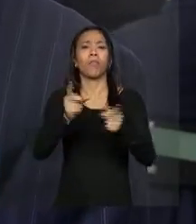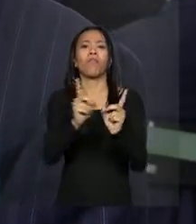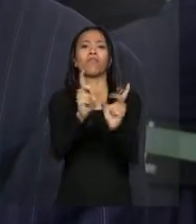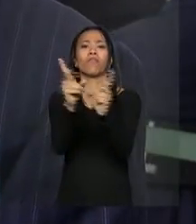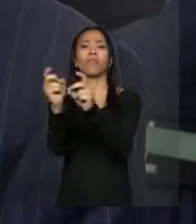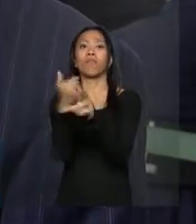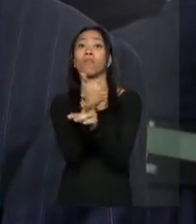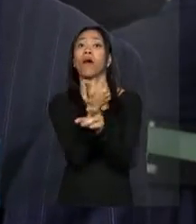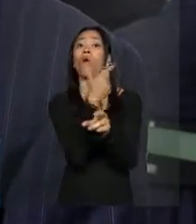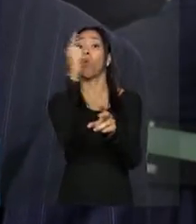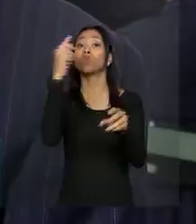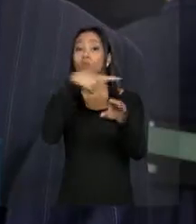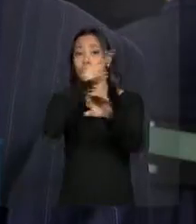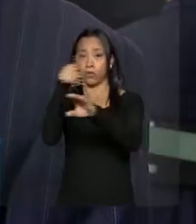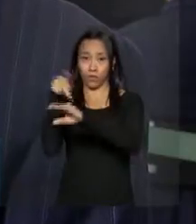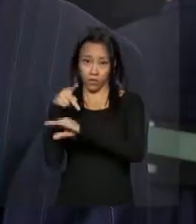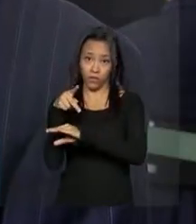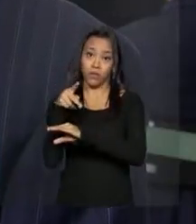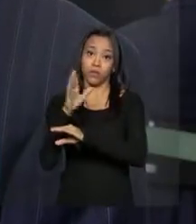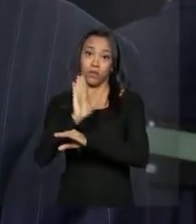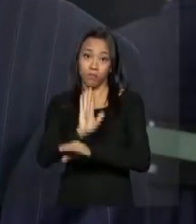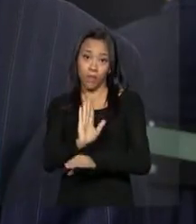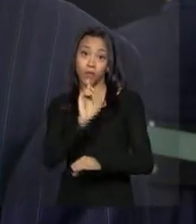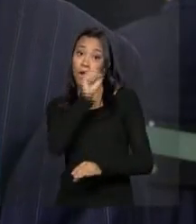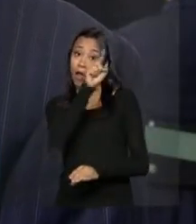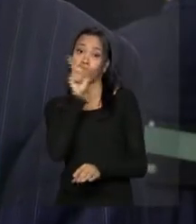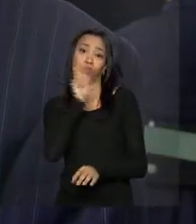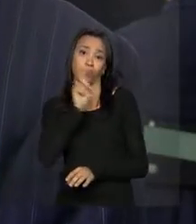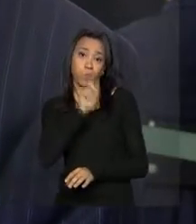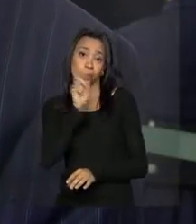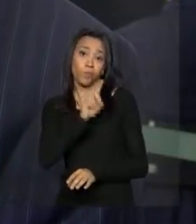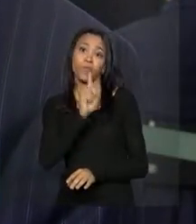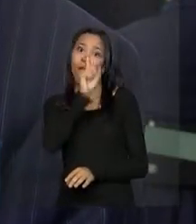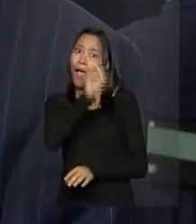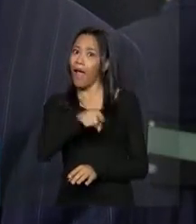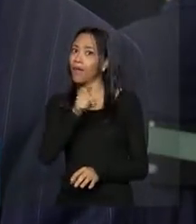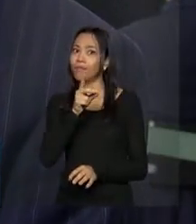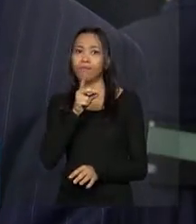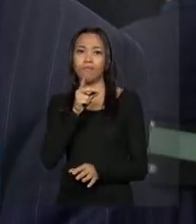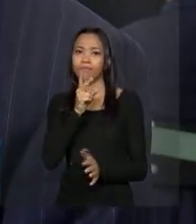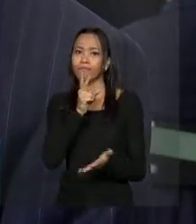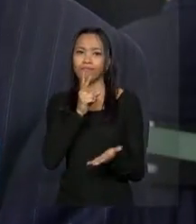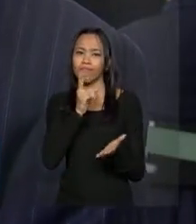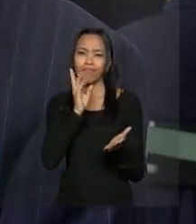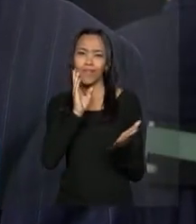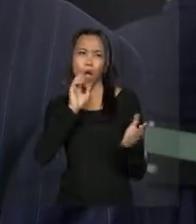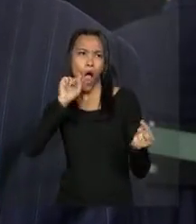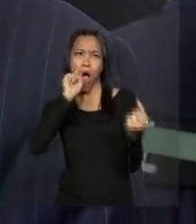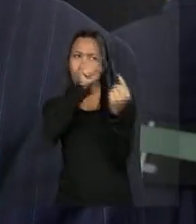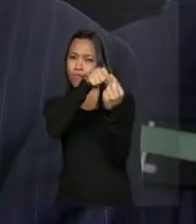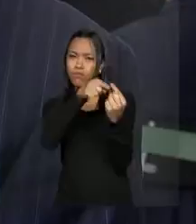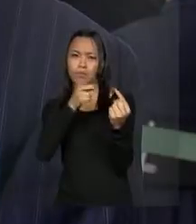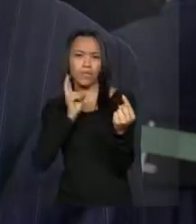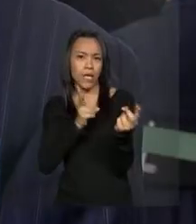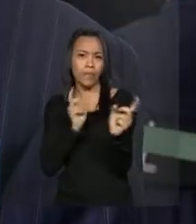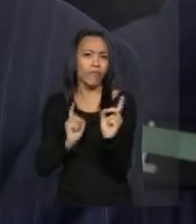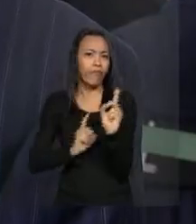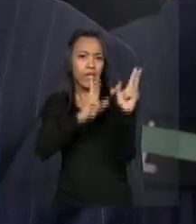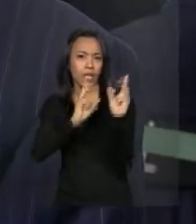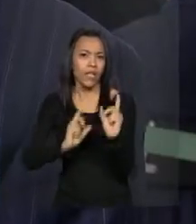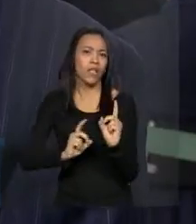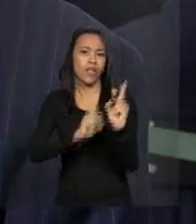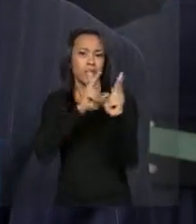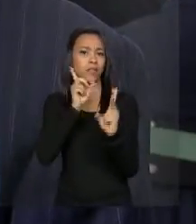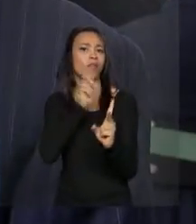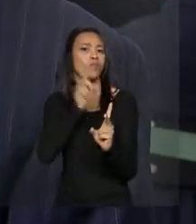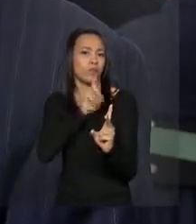para outros mercados. Mas o mercado dos Estados Unidos é o nosso é o nosso mercado-alvo, né? Mas eu